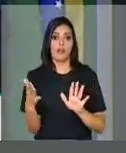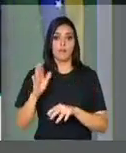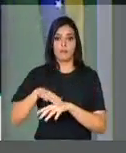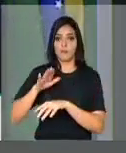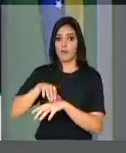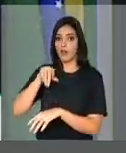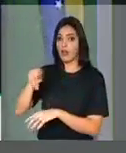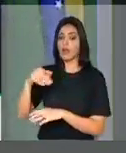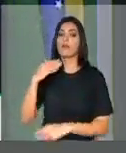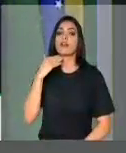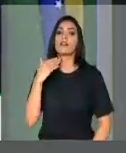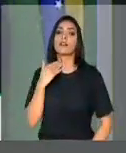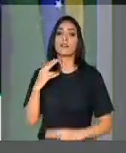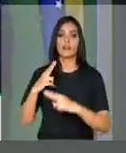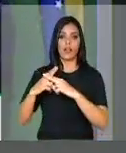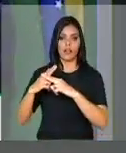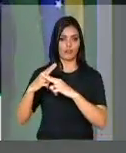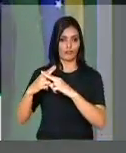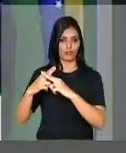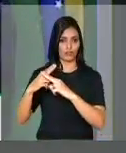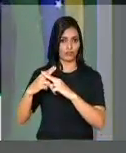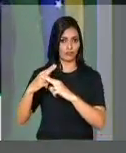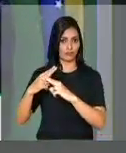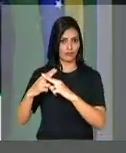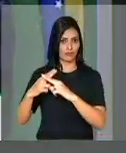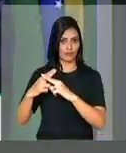a própria Caixa Econômica